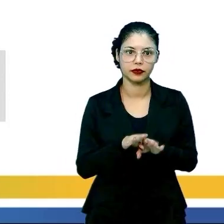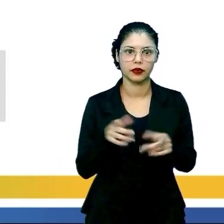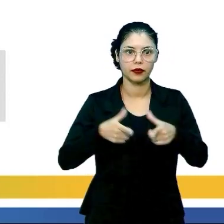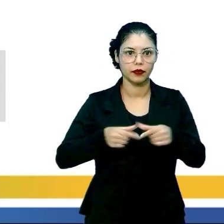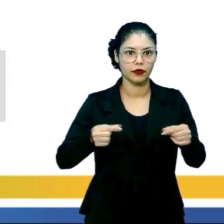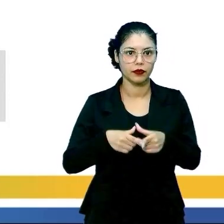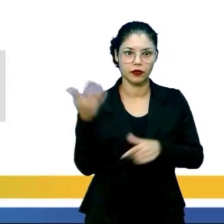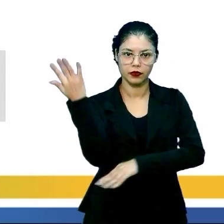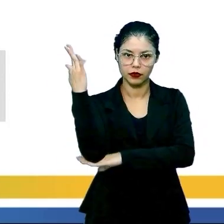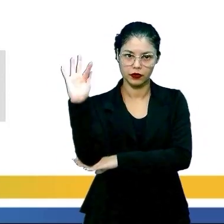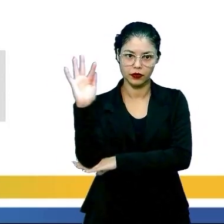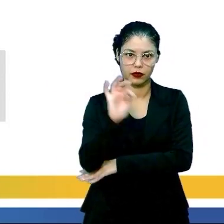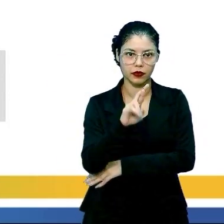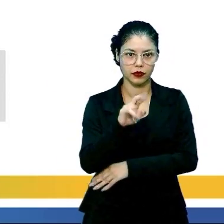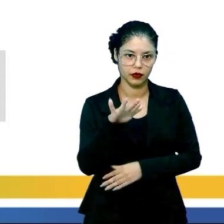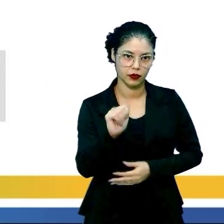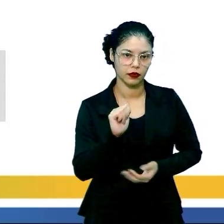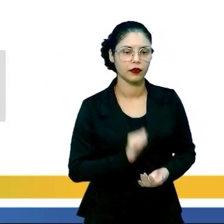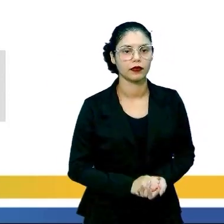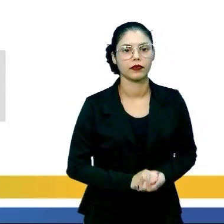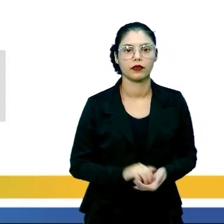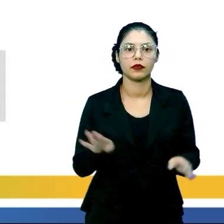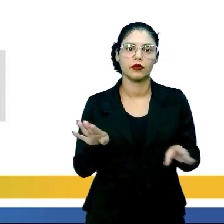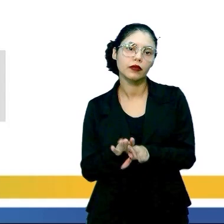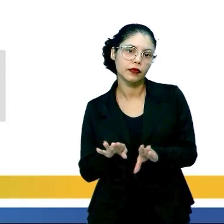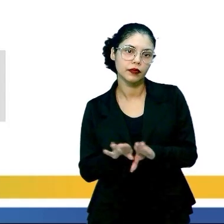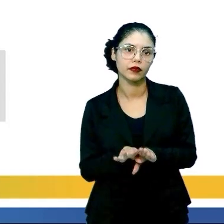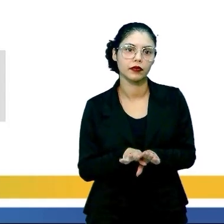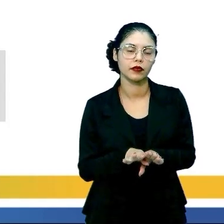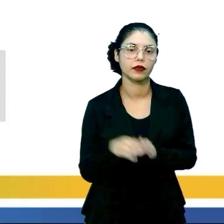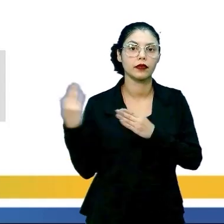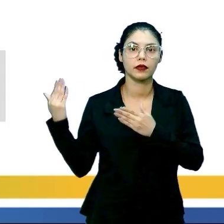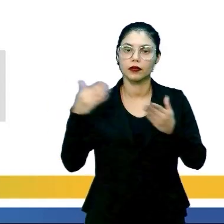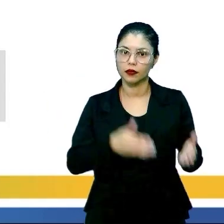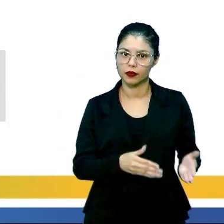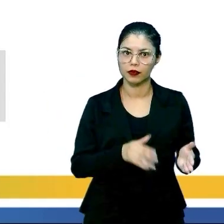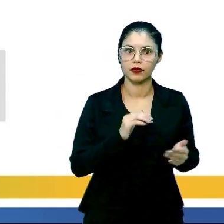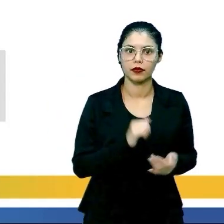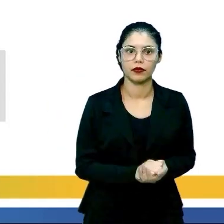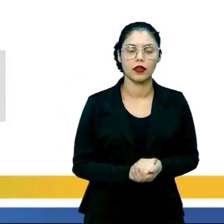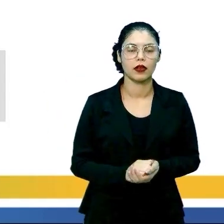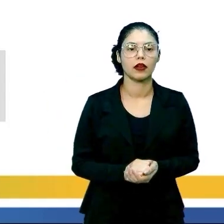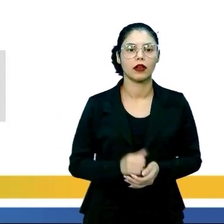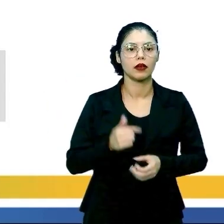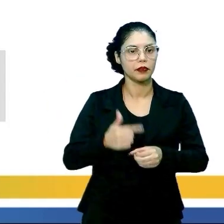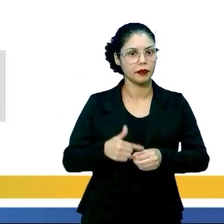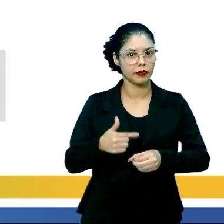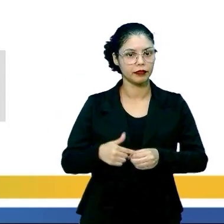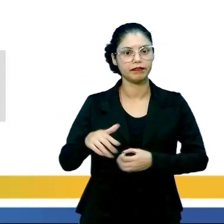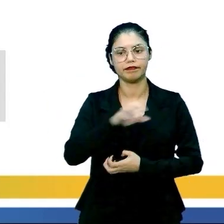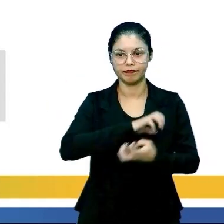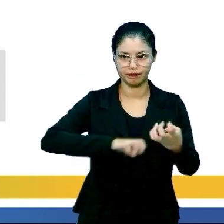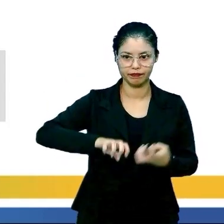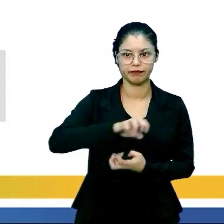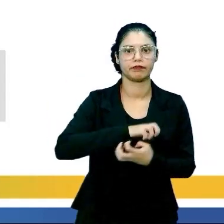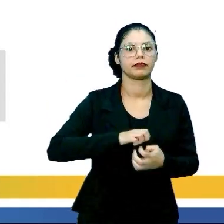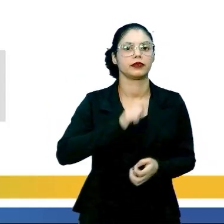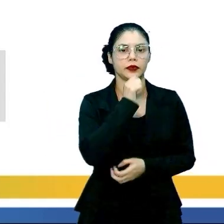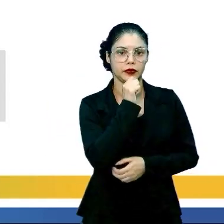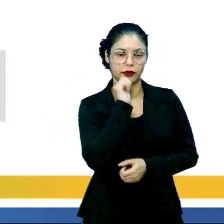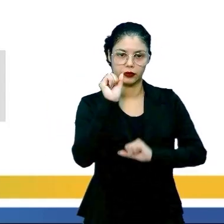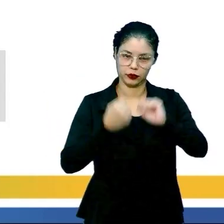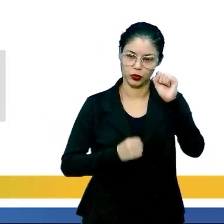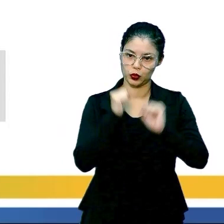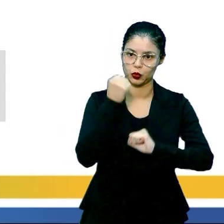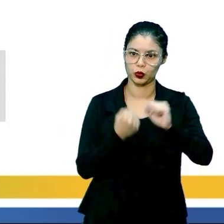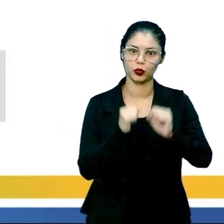Japão, França, Bélgica, né? E a chegada do aço do petróleo vão revolucionar a